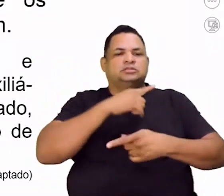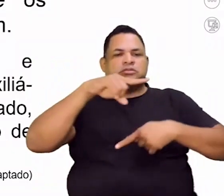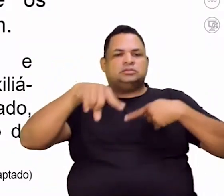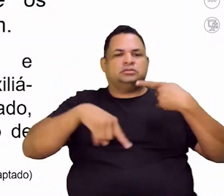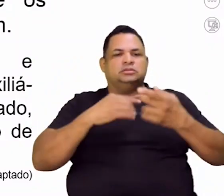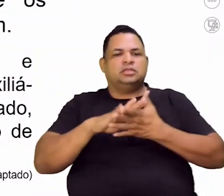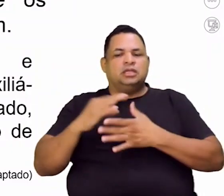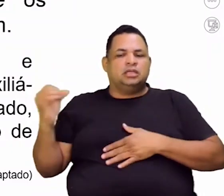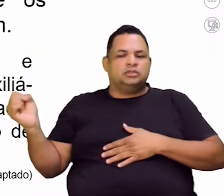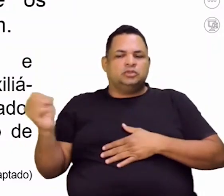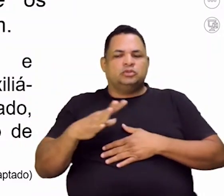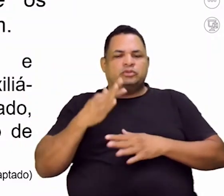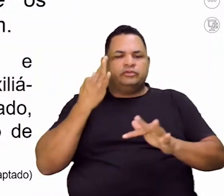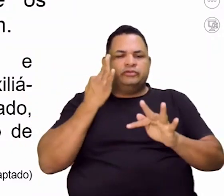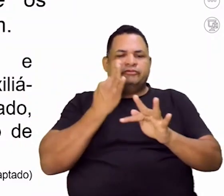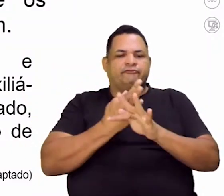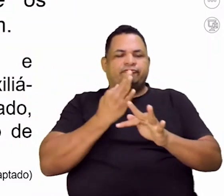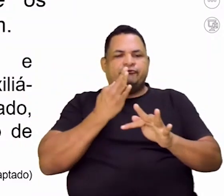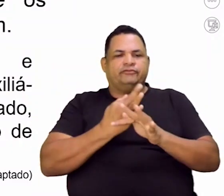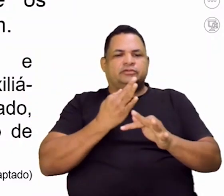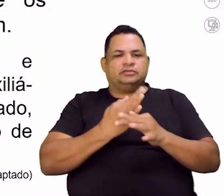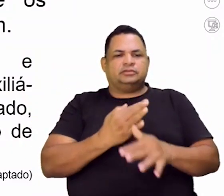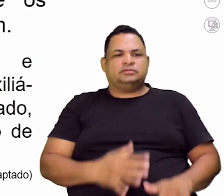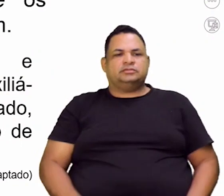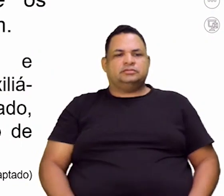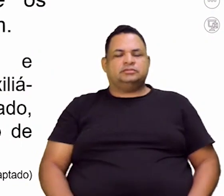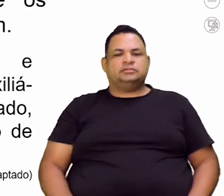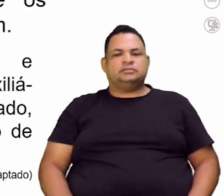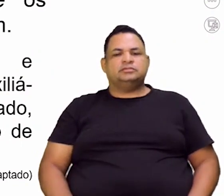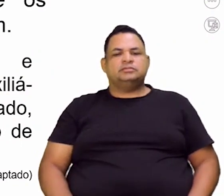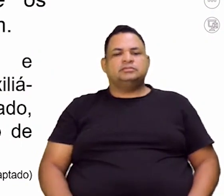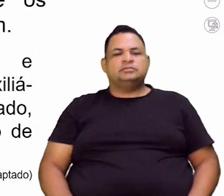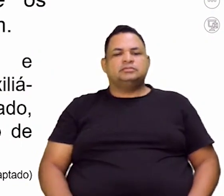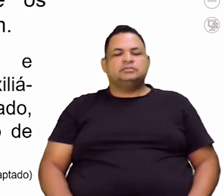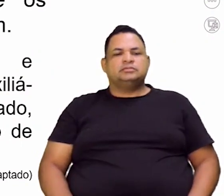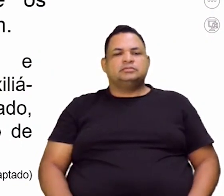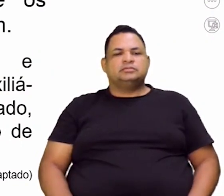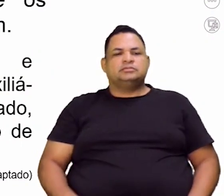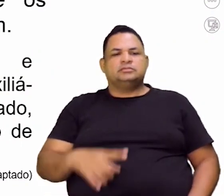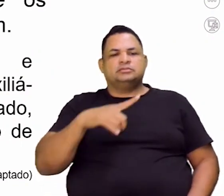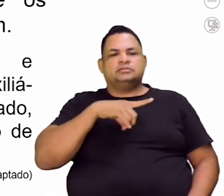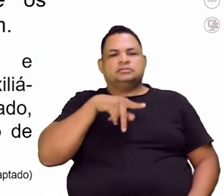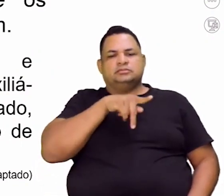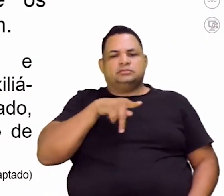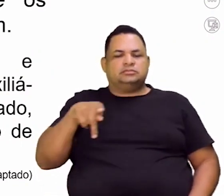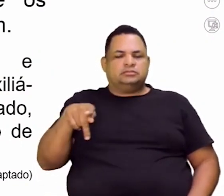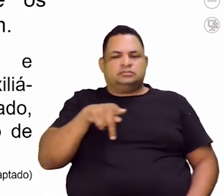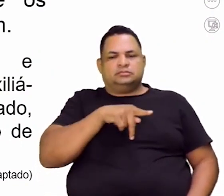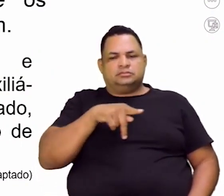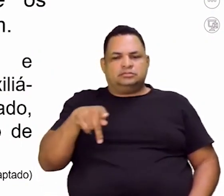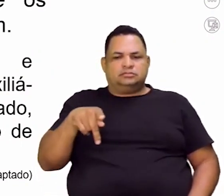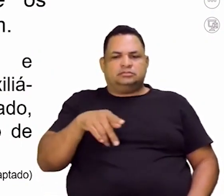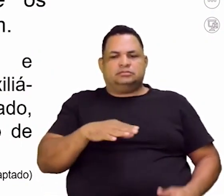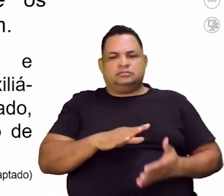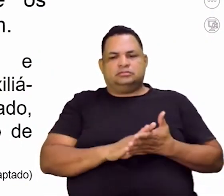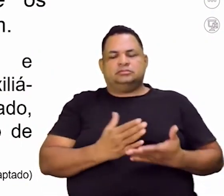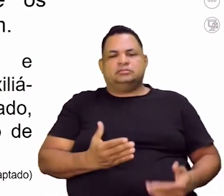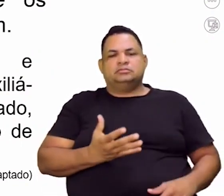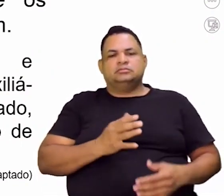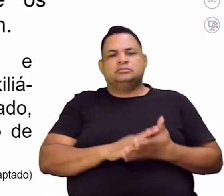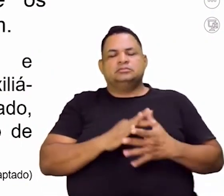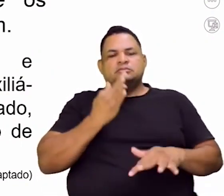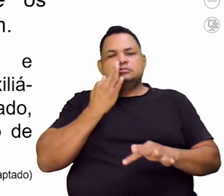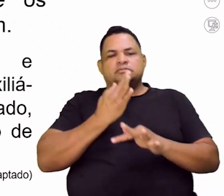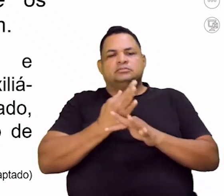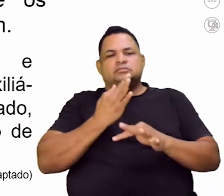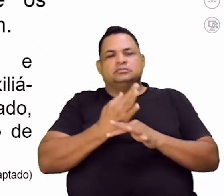A nova física. Falando em física, estamos aí, né? Temos os professores do componente curricular de